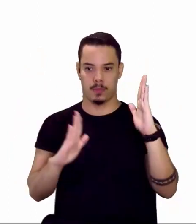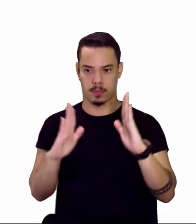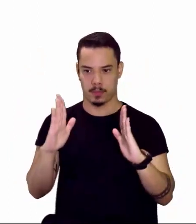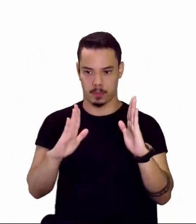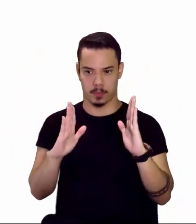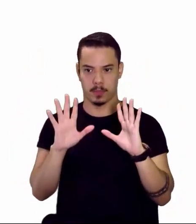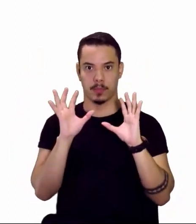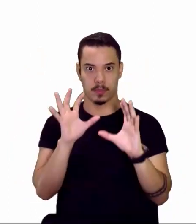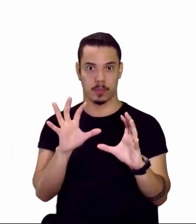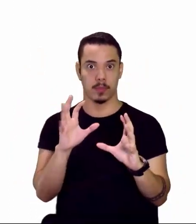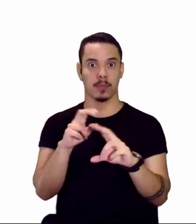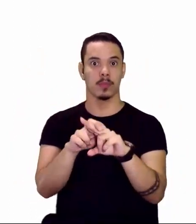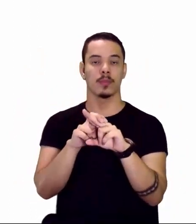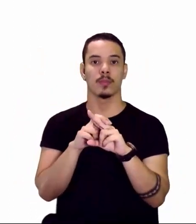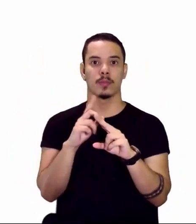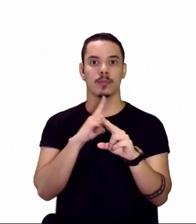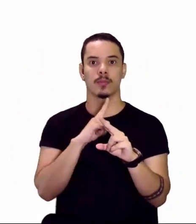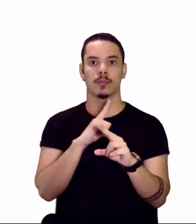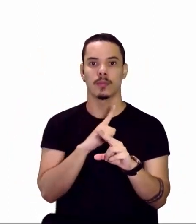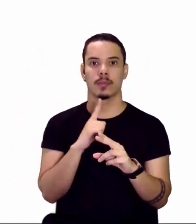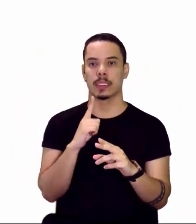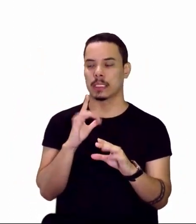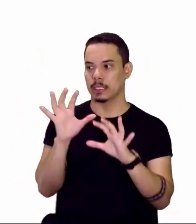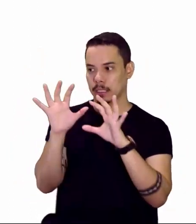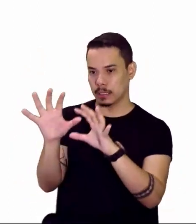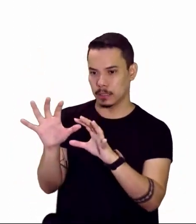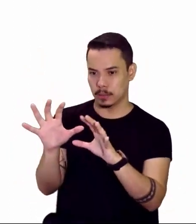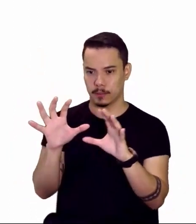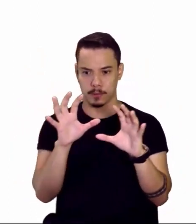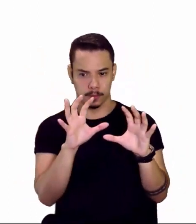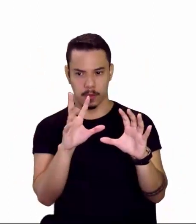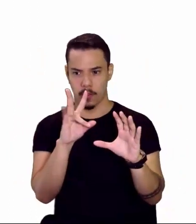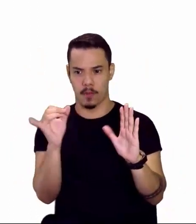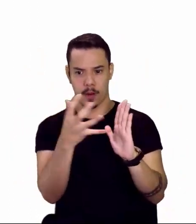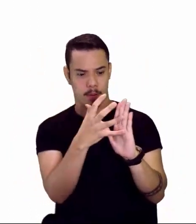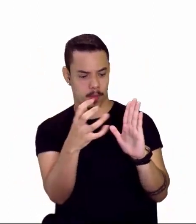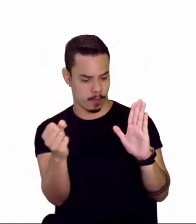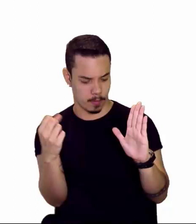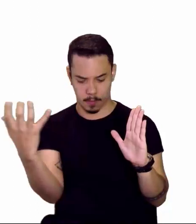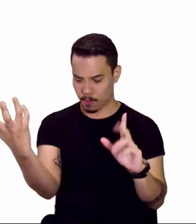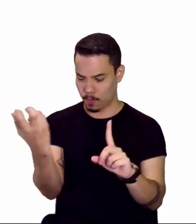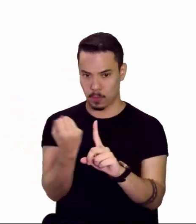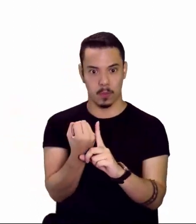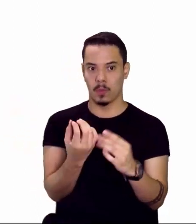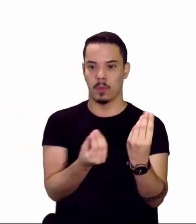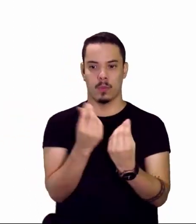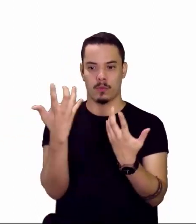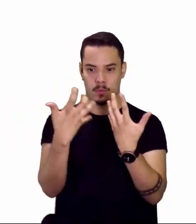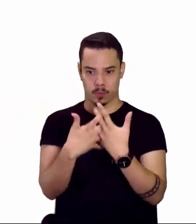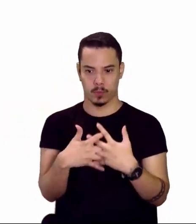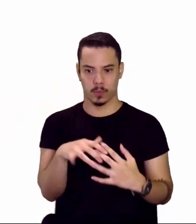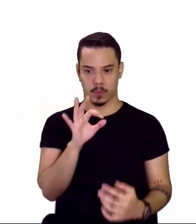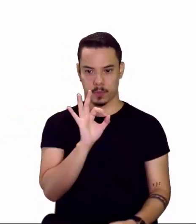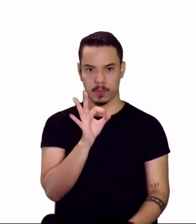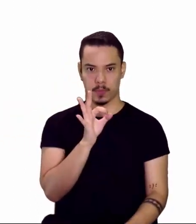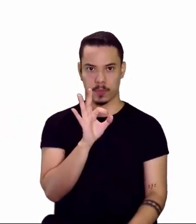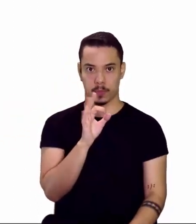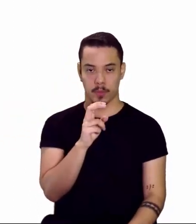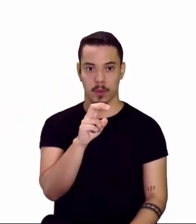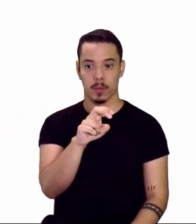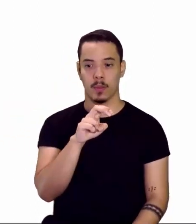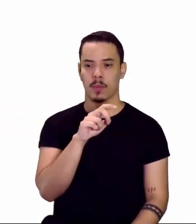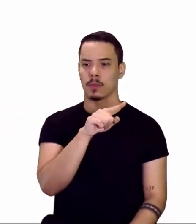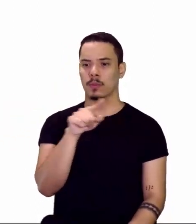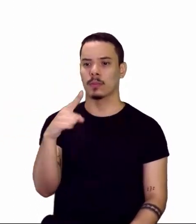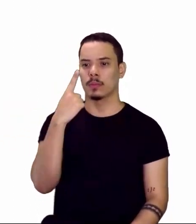para cima, portanto o oxigênio é ele que recebe emprestado aquele par de elétrons, tá bom? Por isso,